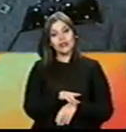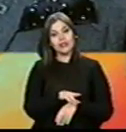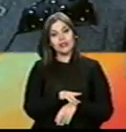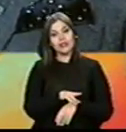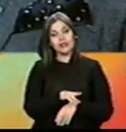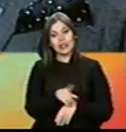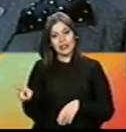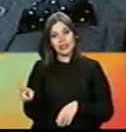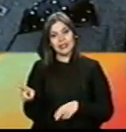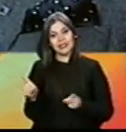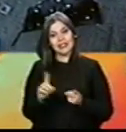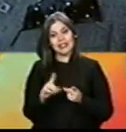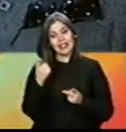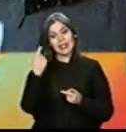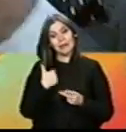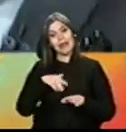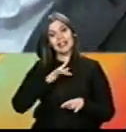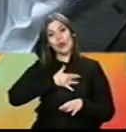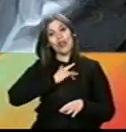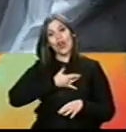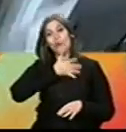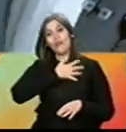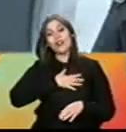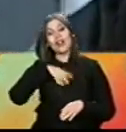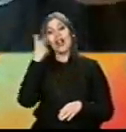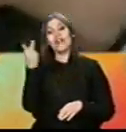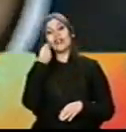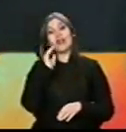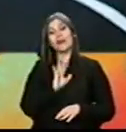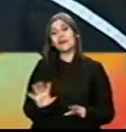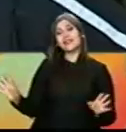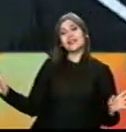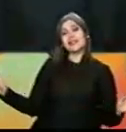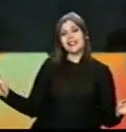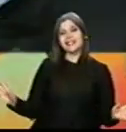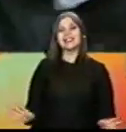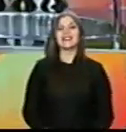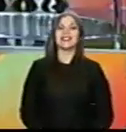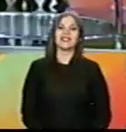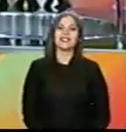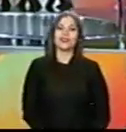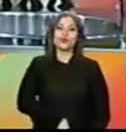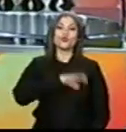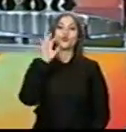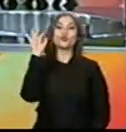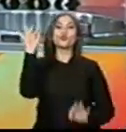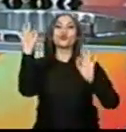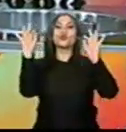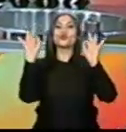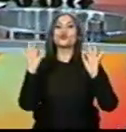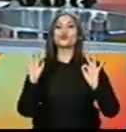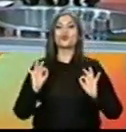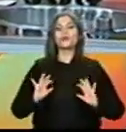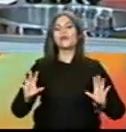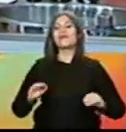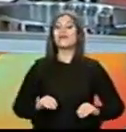a eles, e só do Benfica. É a vida. É a vida. Exatamente. Claro, é a vida. Então, está explicado. Tem de ser, está tudo explicado. Está